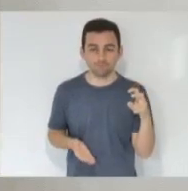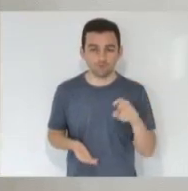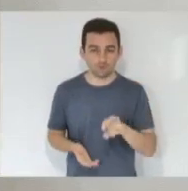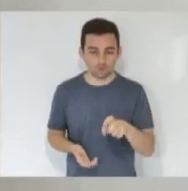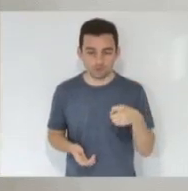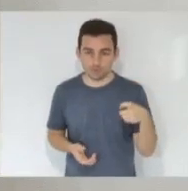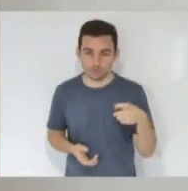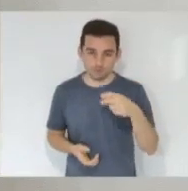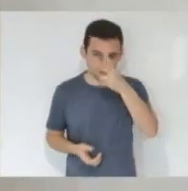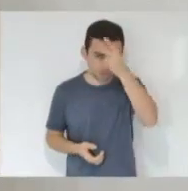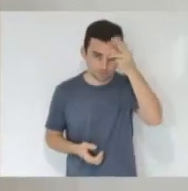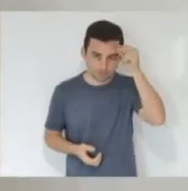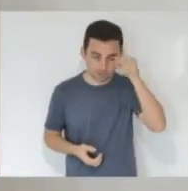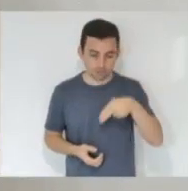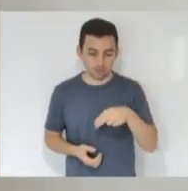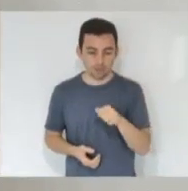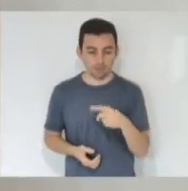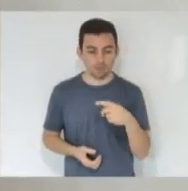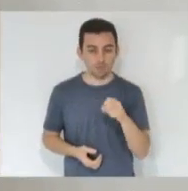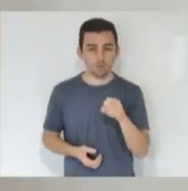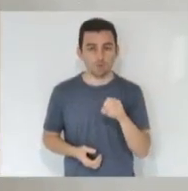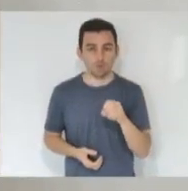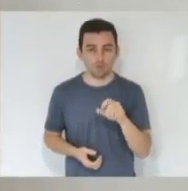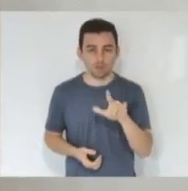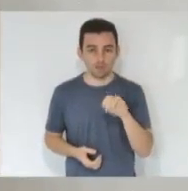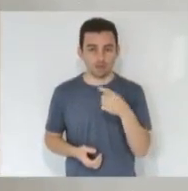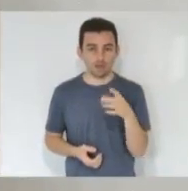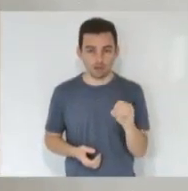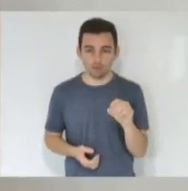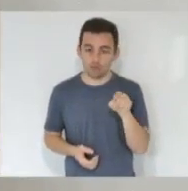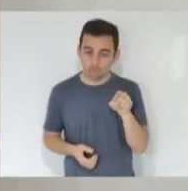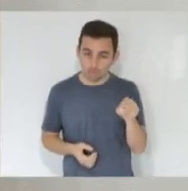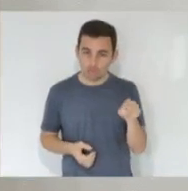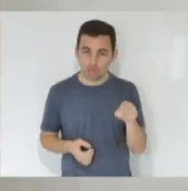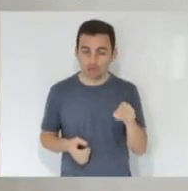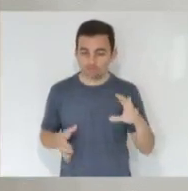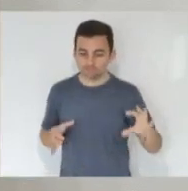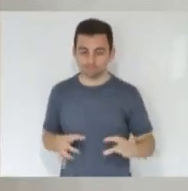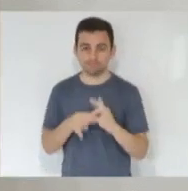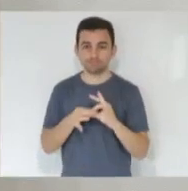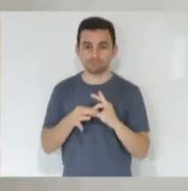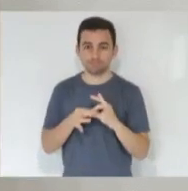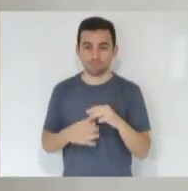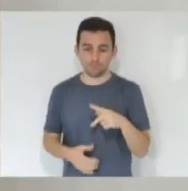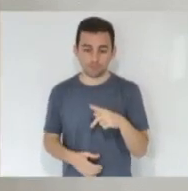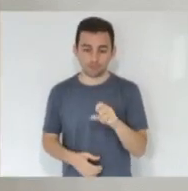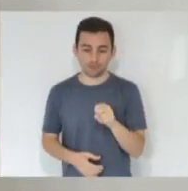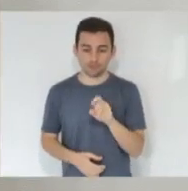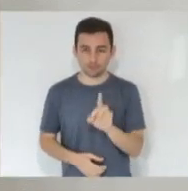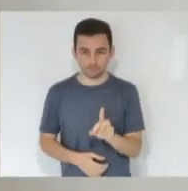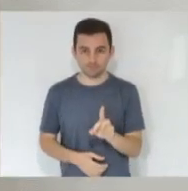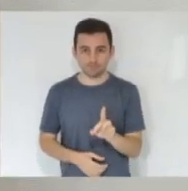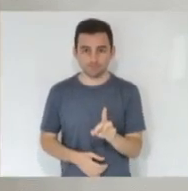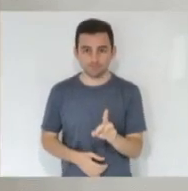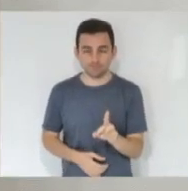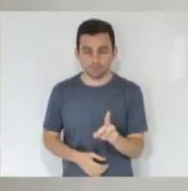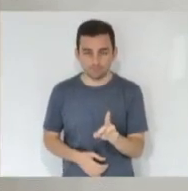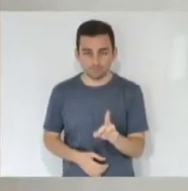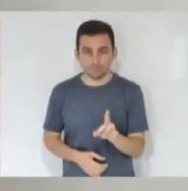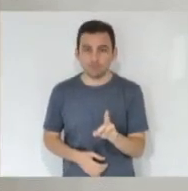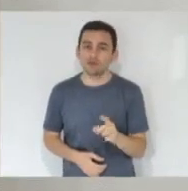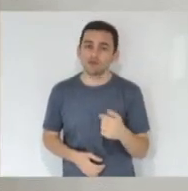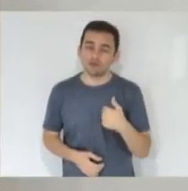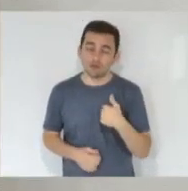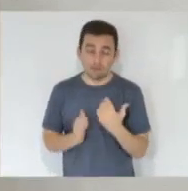de Blumenau, Napoleão Bernardes, se filiou ao PSD. E, muito mais